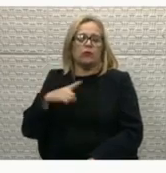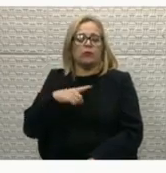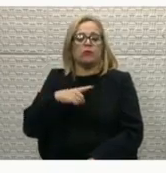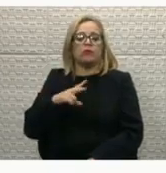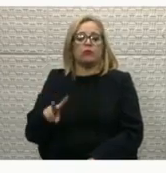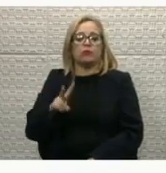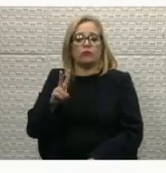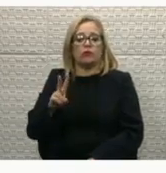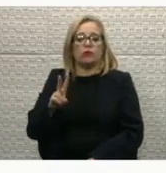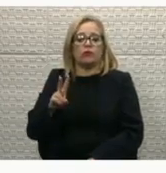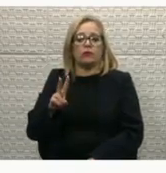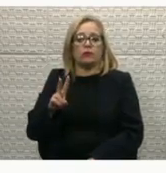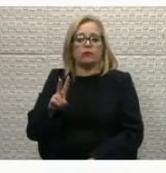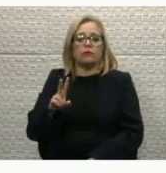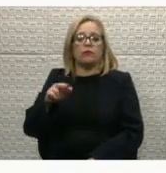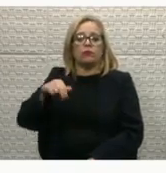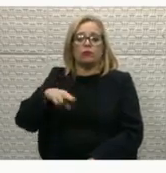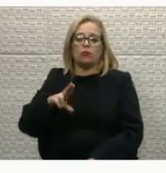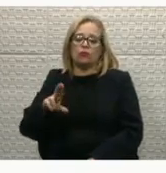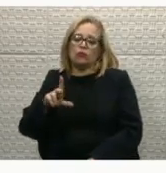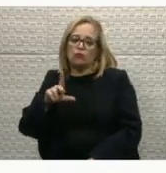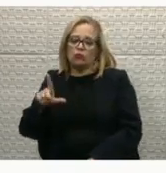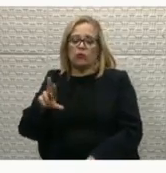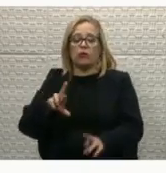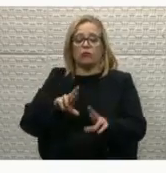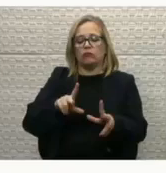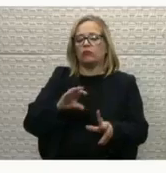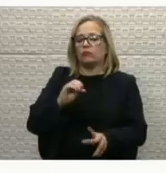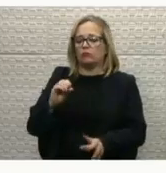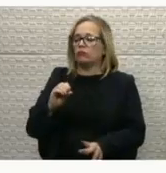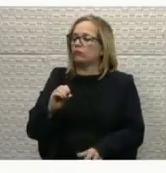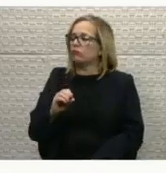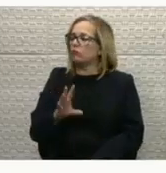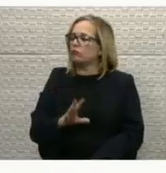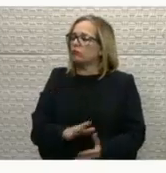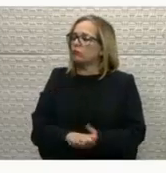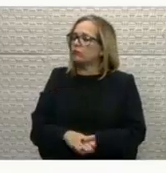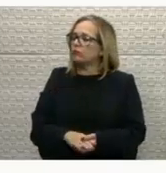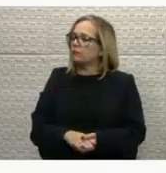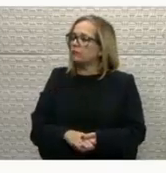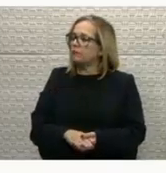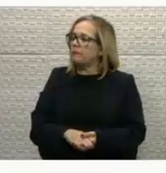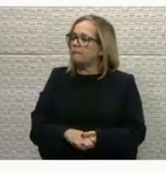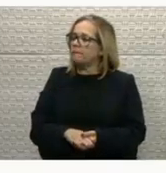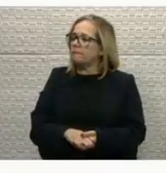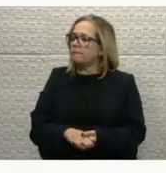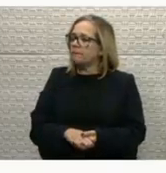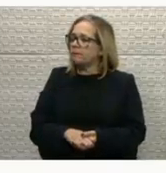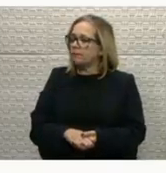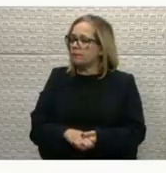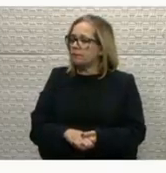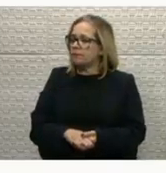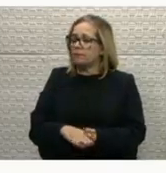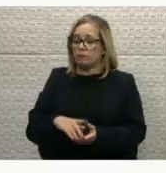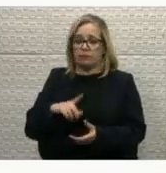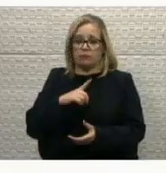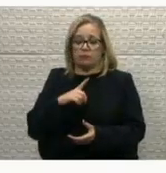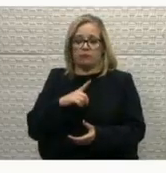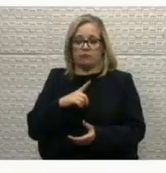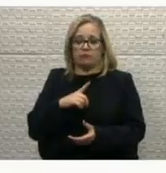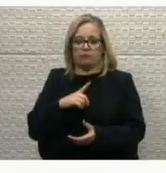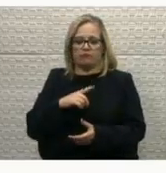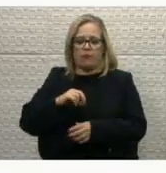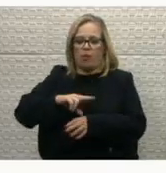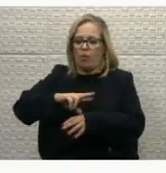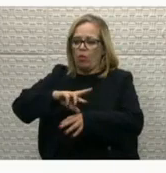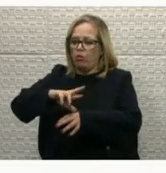nulo. Eu preciso de vetores diferentes de zero. Para que esse sistema homogêneo tenha